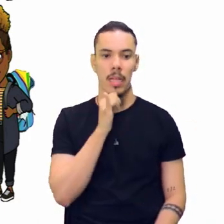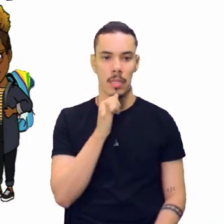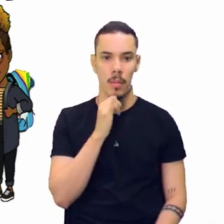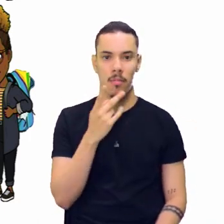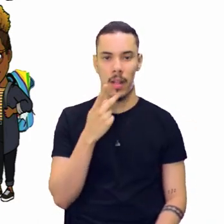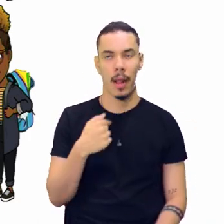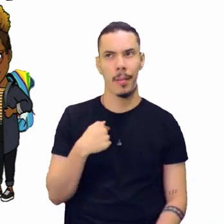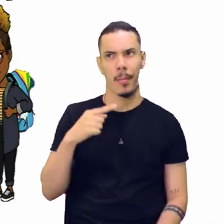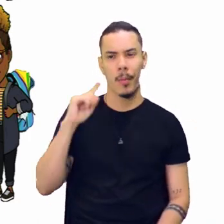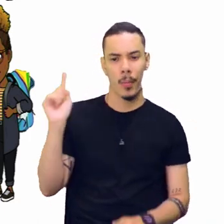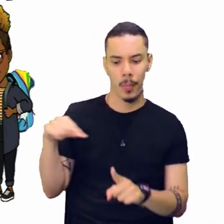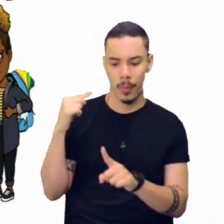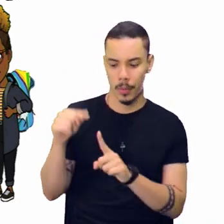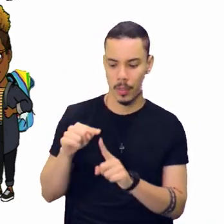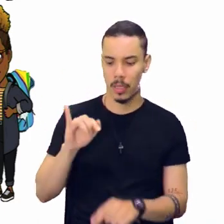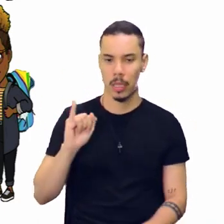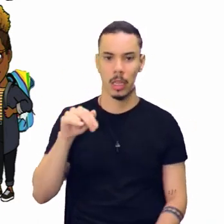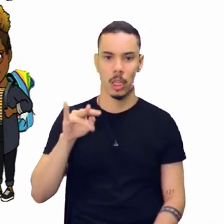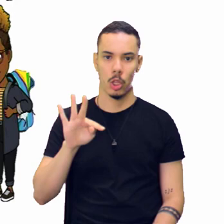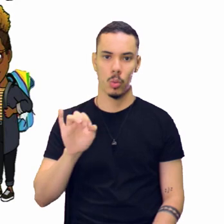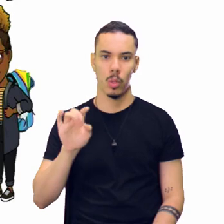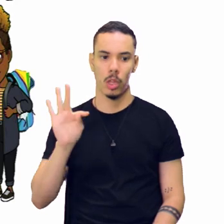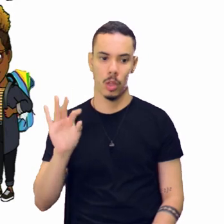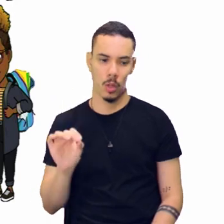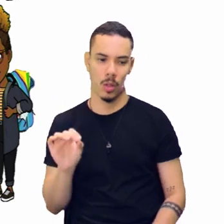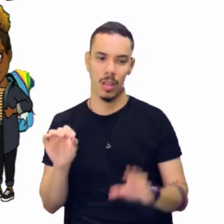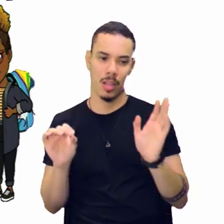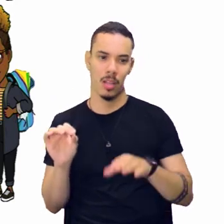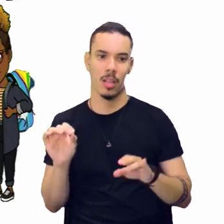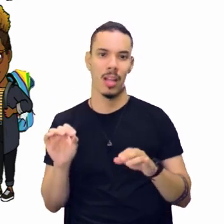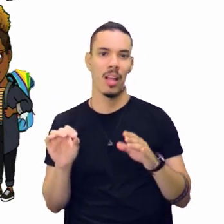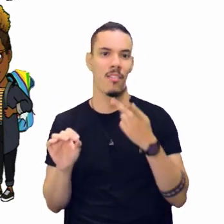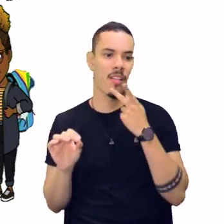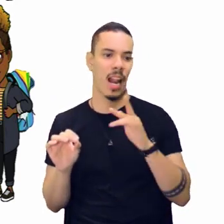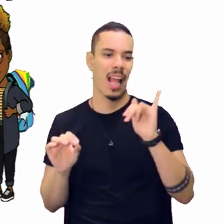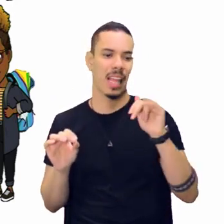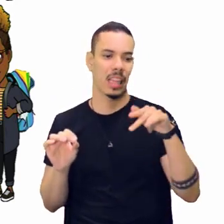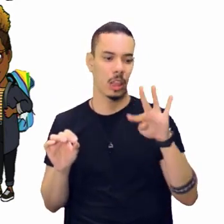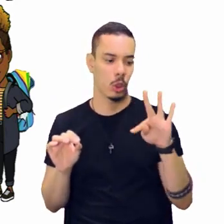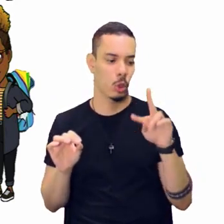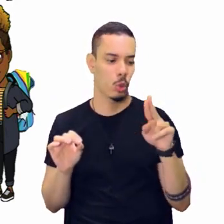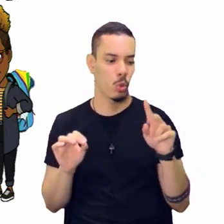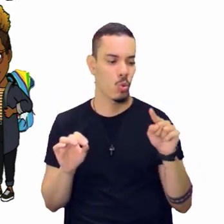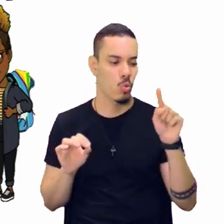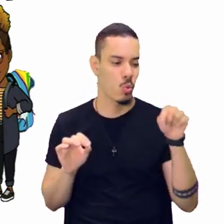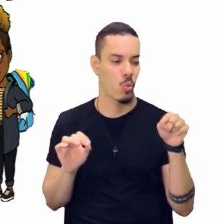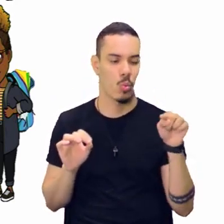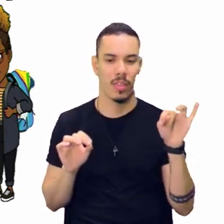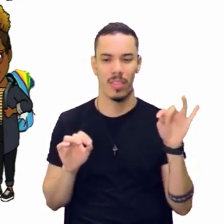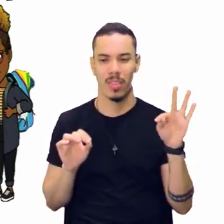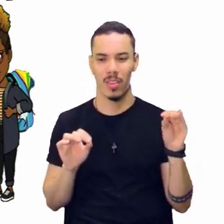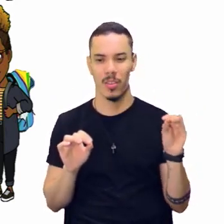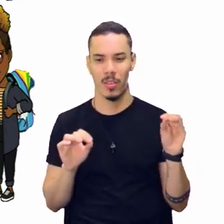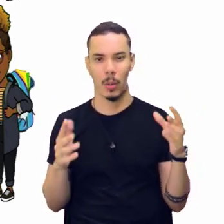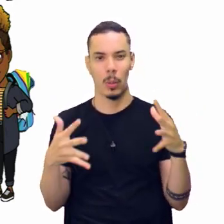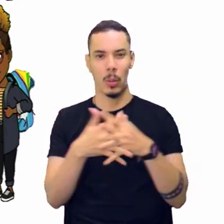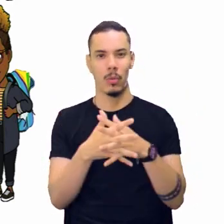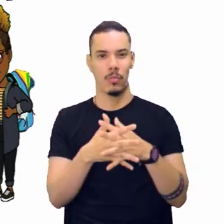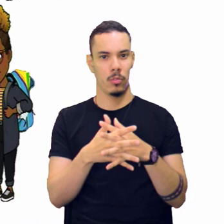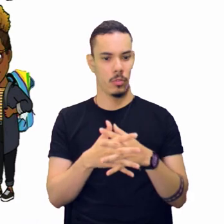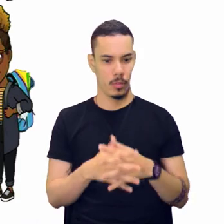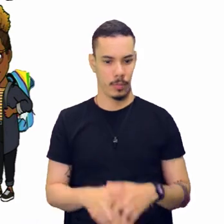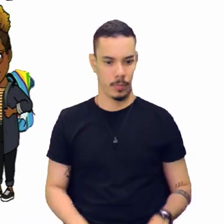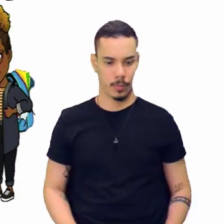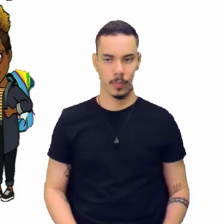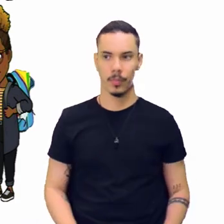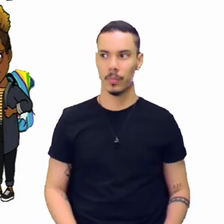intuito, né? Que a pronúncia é assim, e às vezes a pessoa fala intuito, beleza? Então, amadinhos,